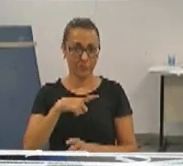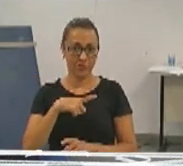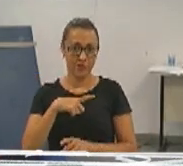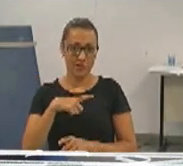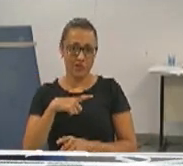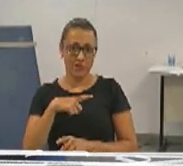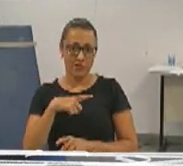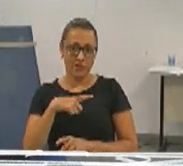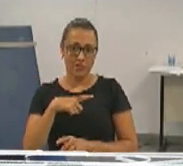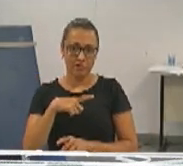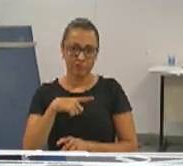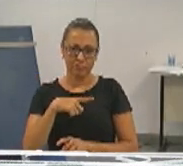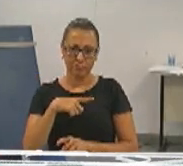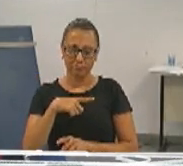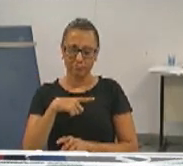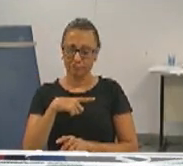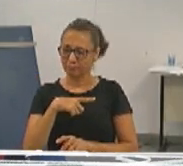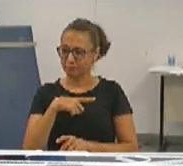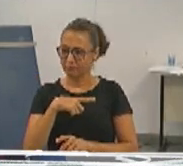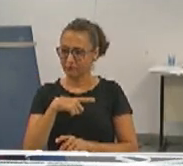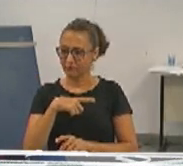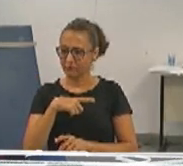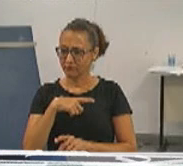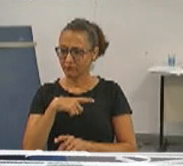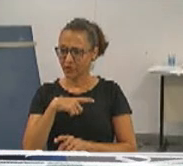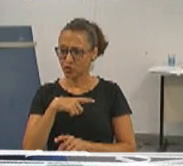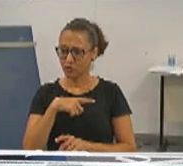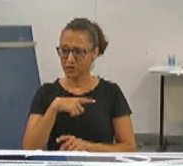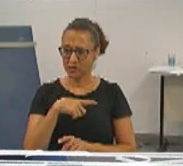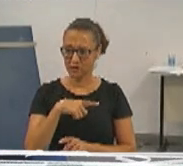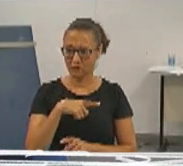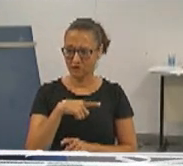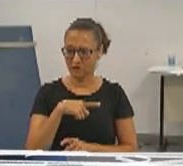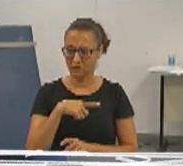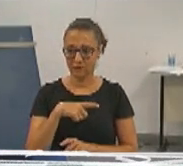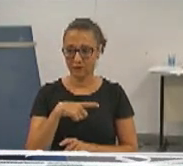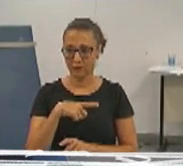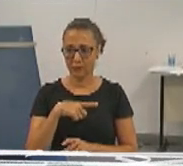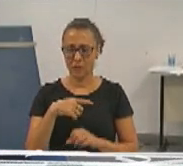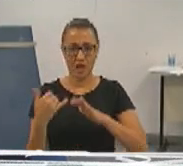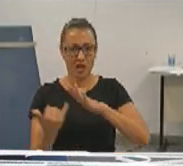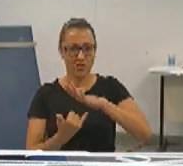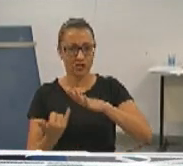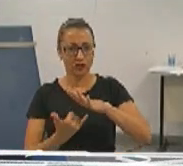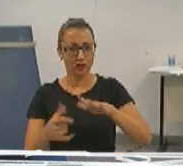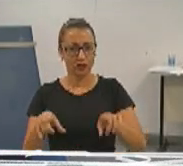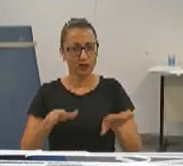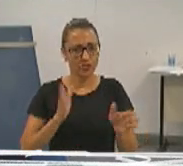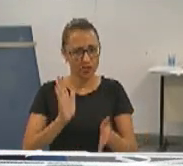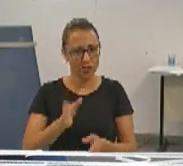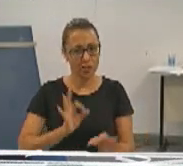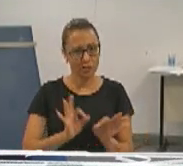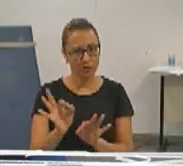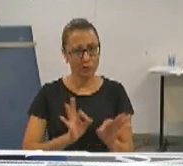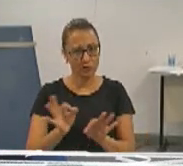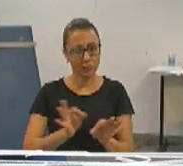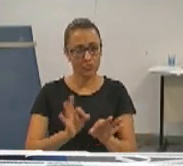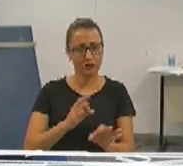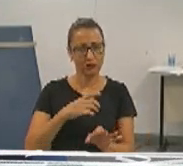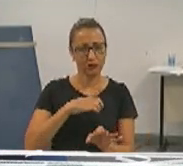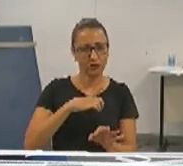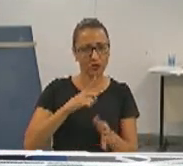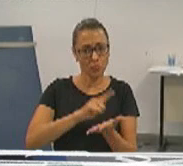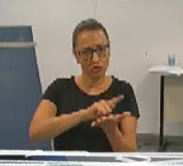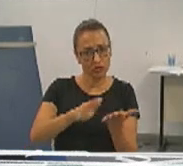A institucionalização das ligas acadêmicas que estão presentes dentro do HU e agora extrapolando os muros da instituição com ações que a nossa gestão